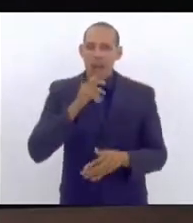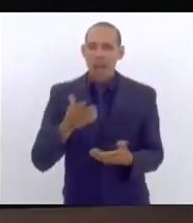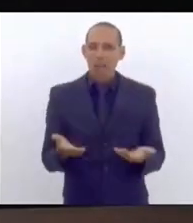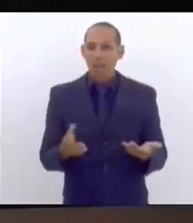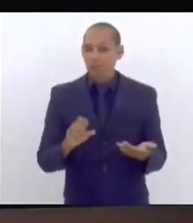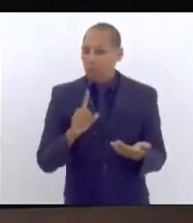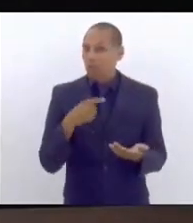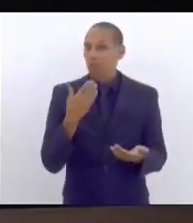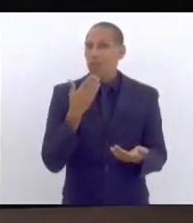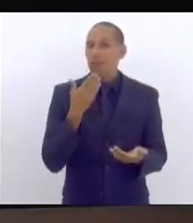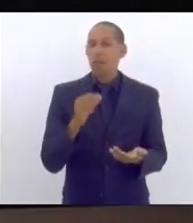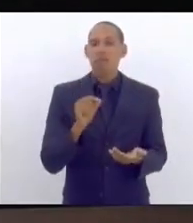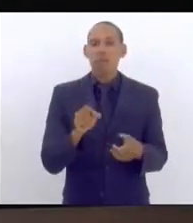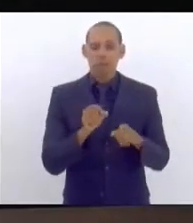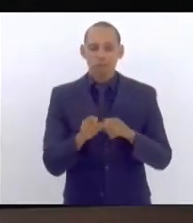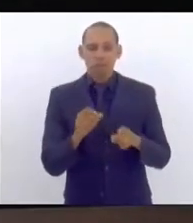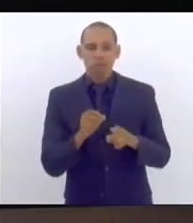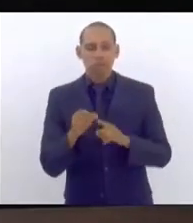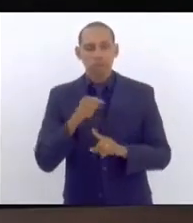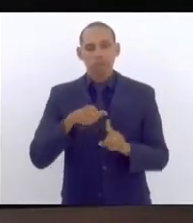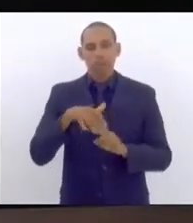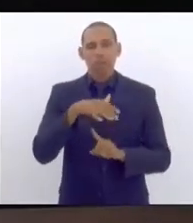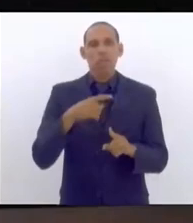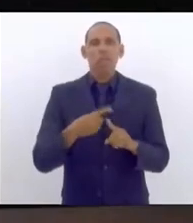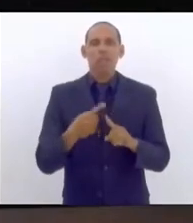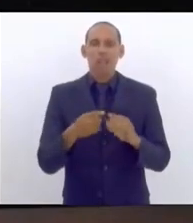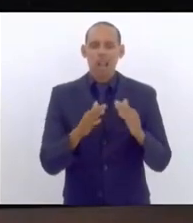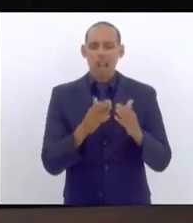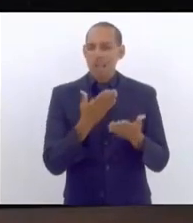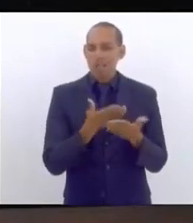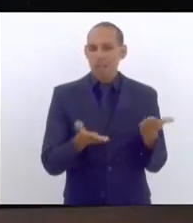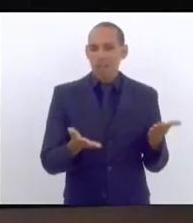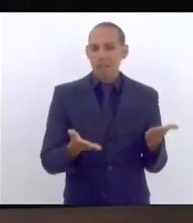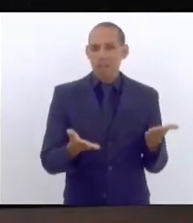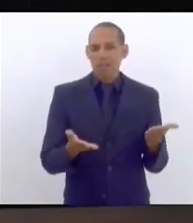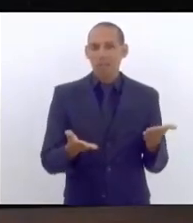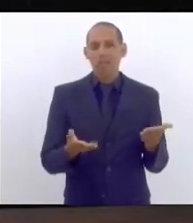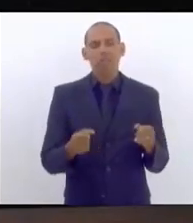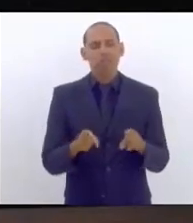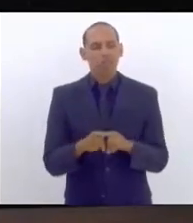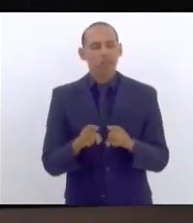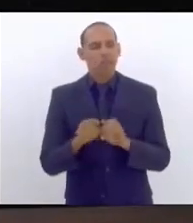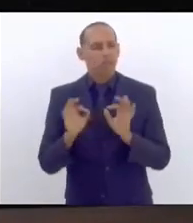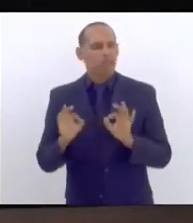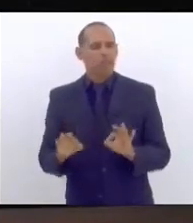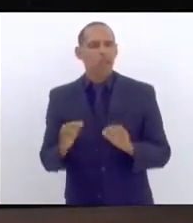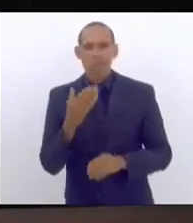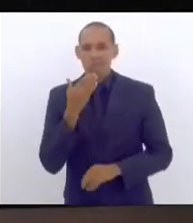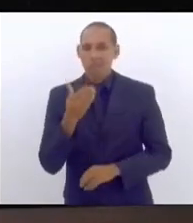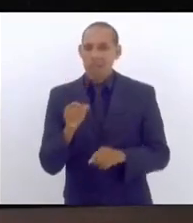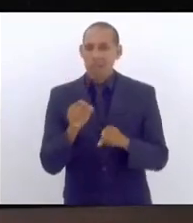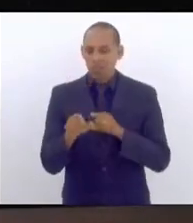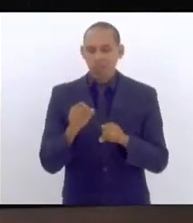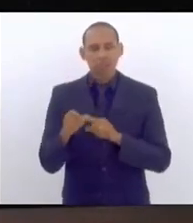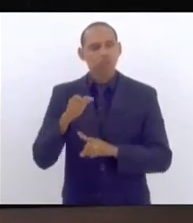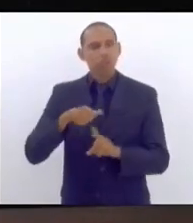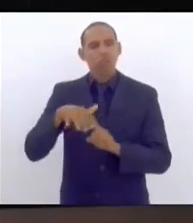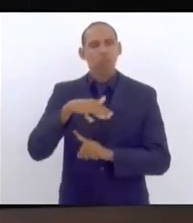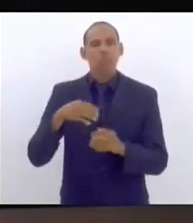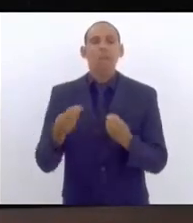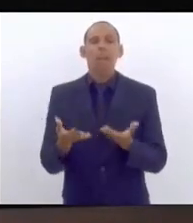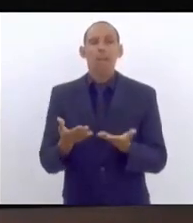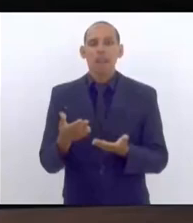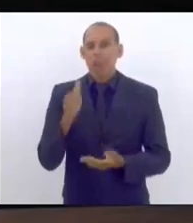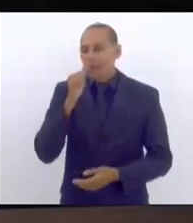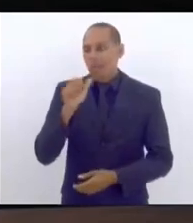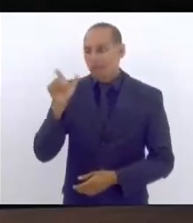pode pedir o aluguel social porque perdeu sua casa, é justo pedir o aluguel social